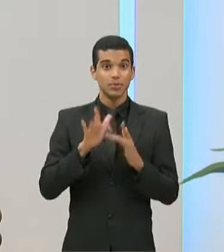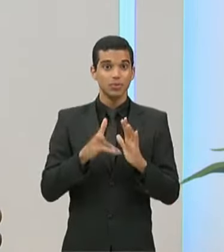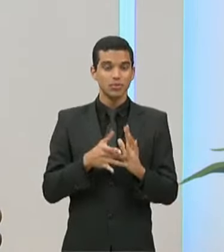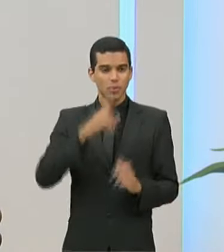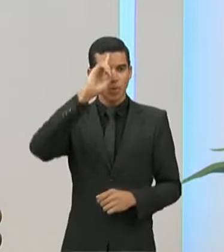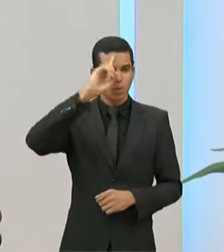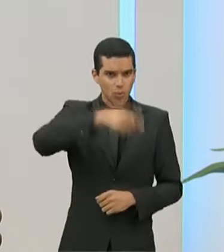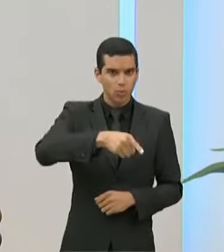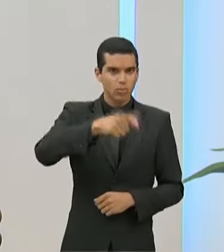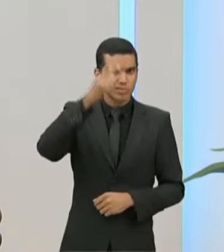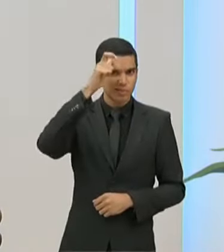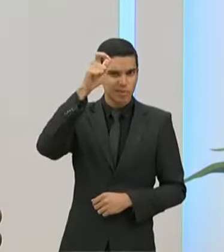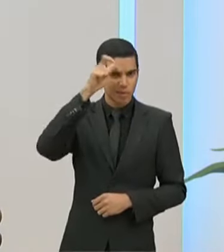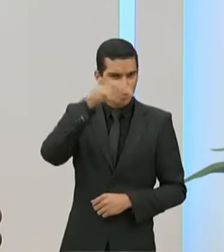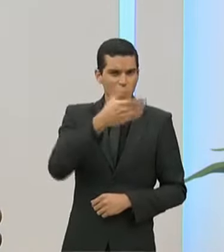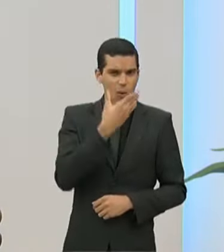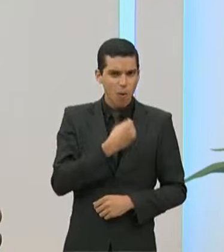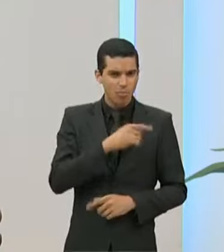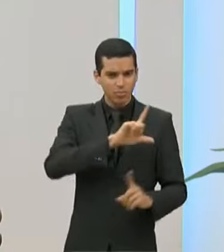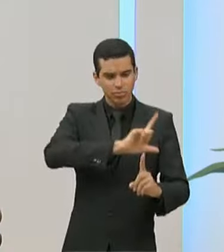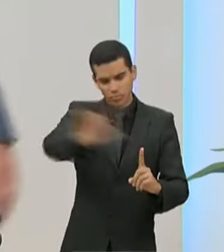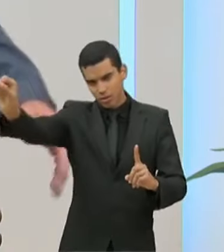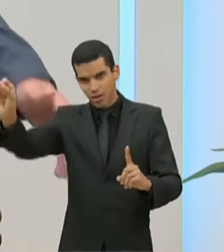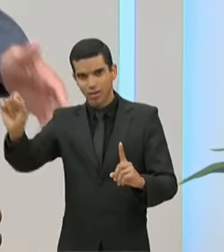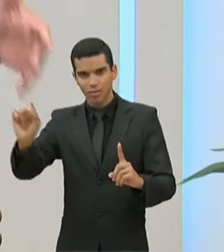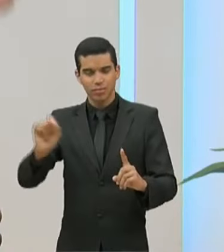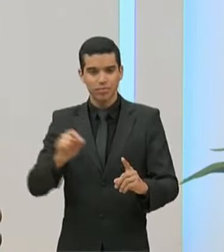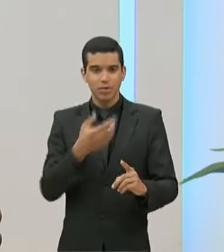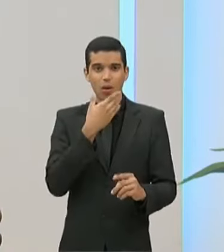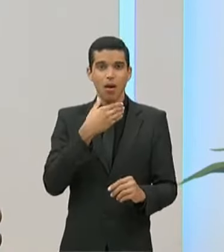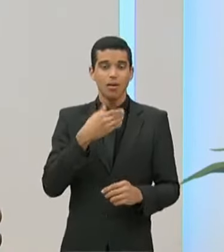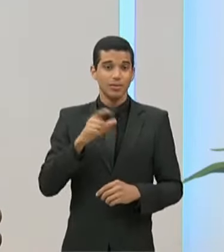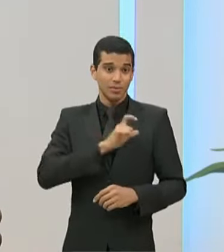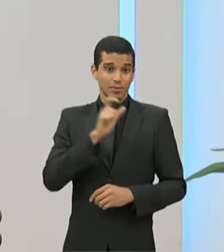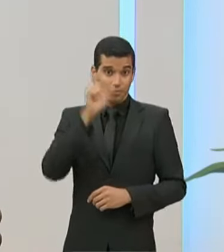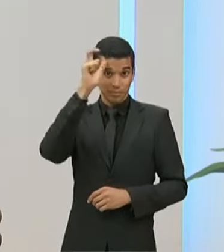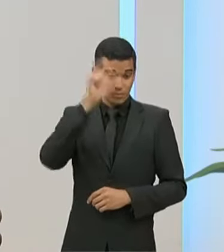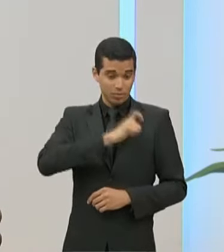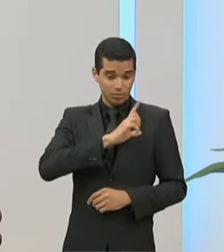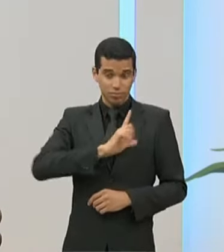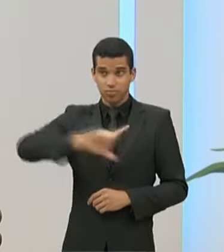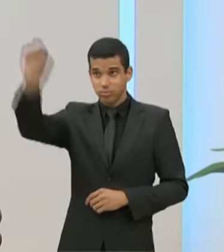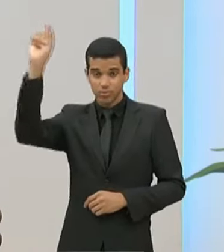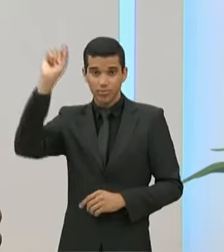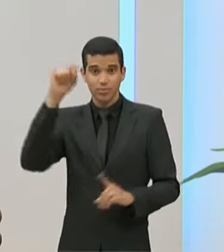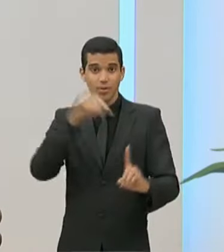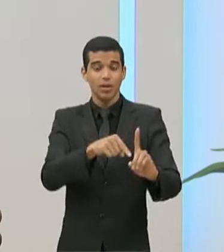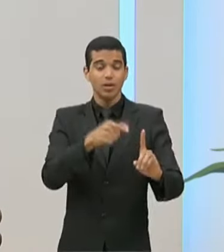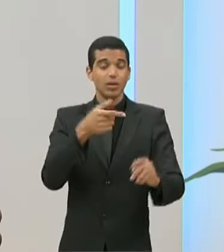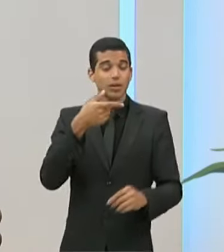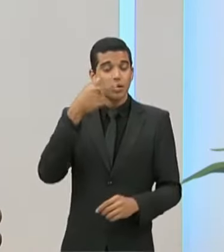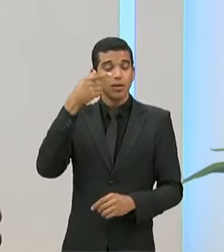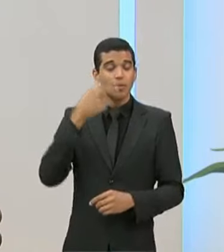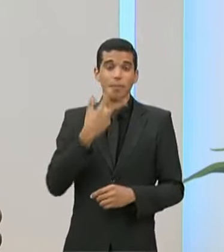demônios, aquela casta terrível. O homem volta à sua lucidez,